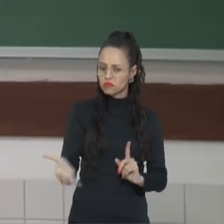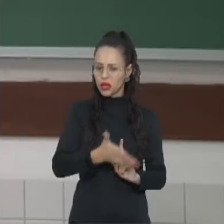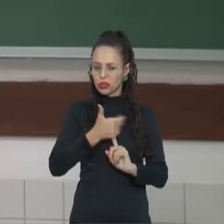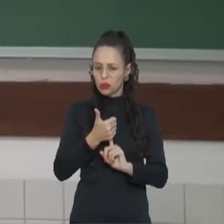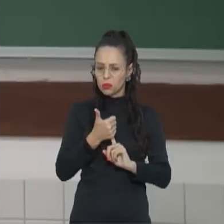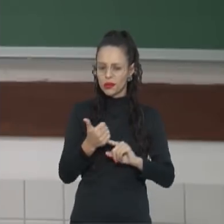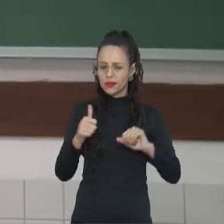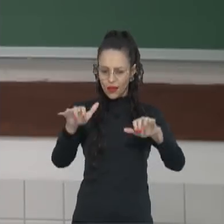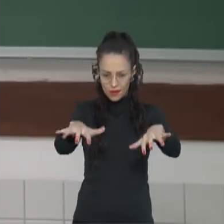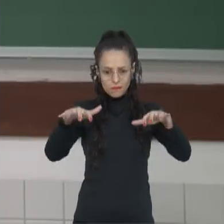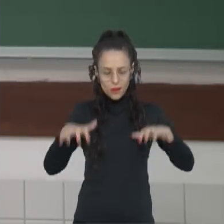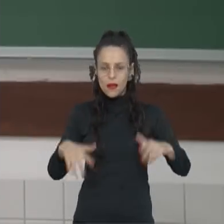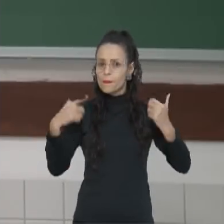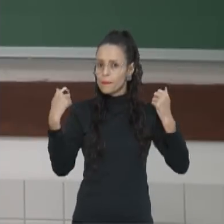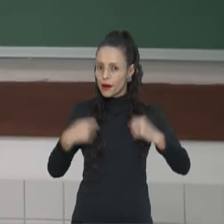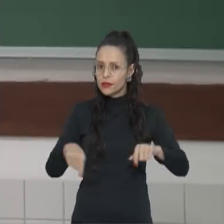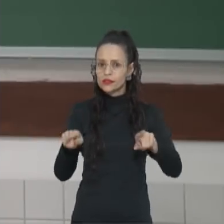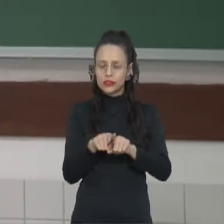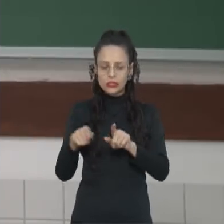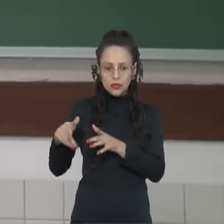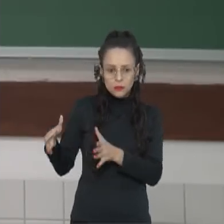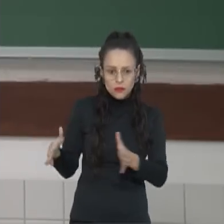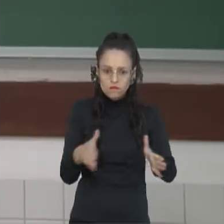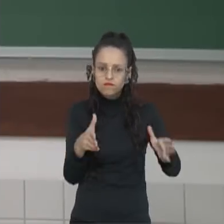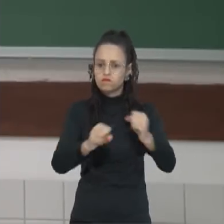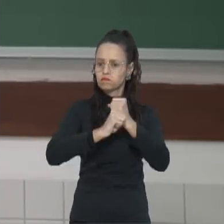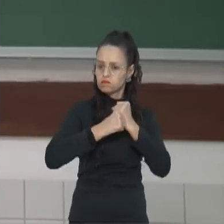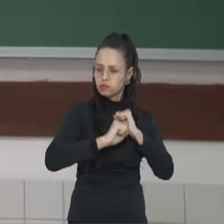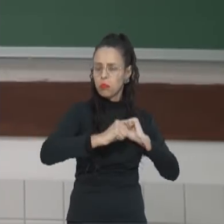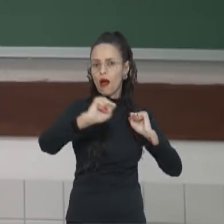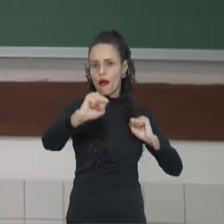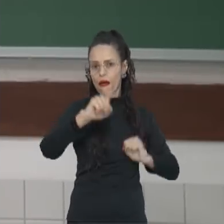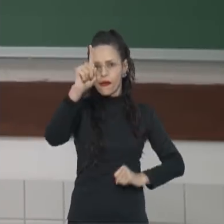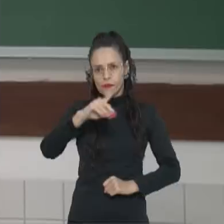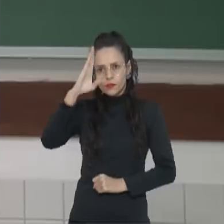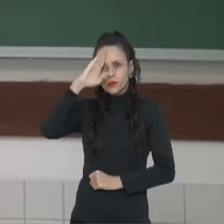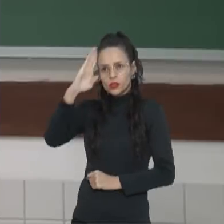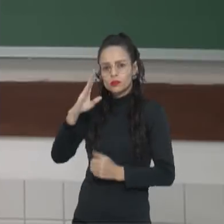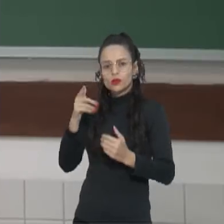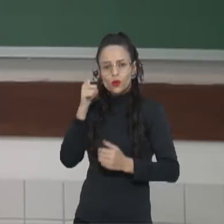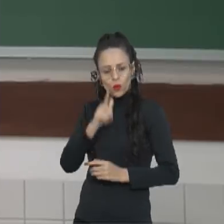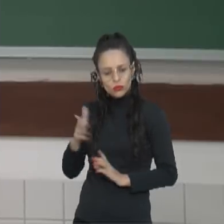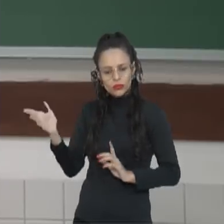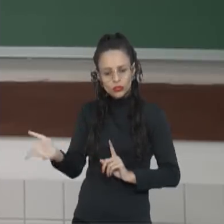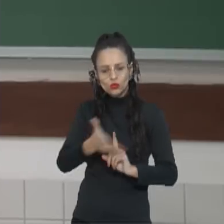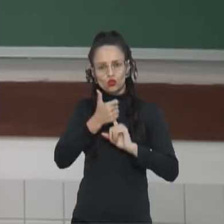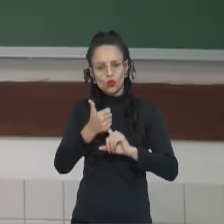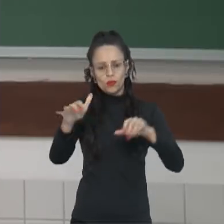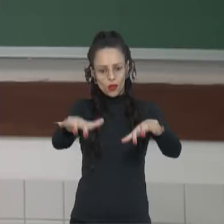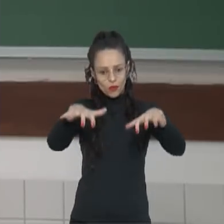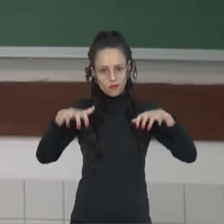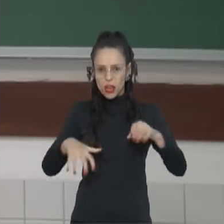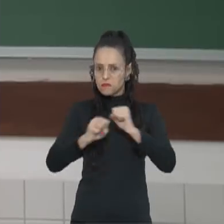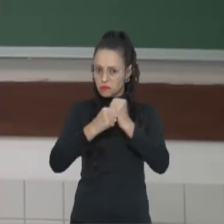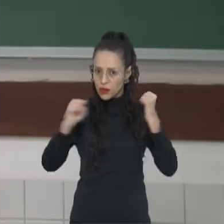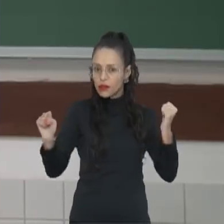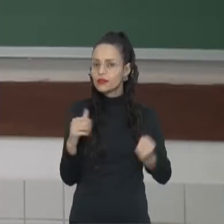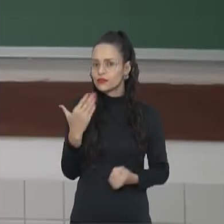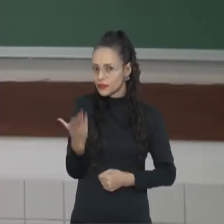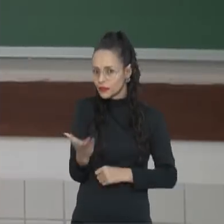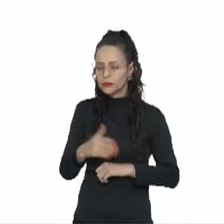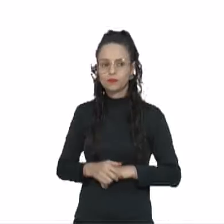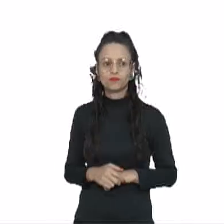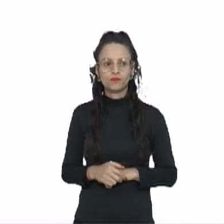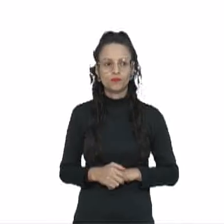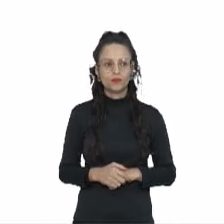desse tamanho, você tem que ter grandes estradas. Isso é um dos princípios de conseguir dominar um império desse tamanho. Vamos lá?